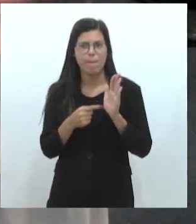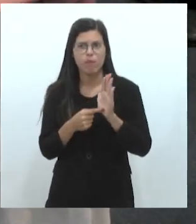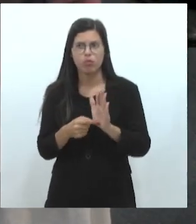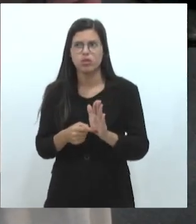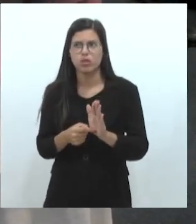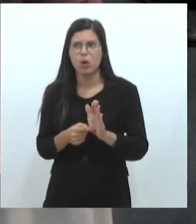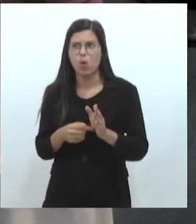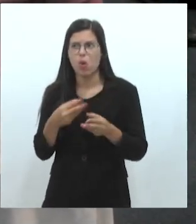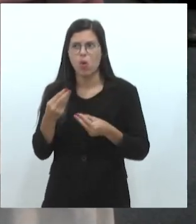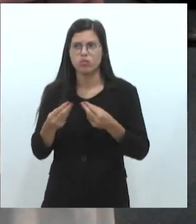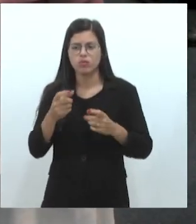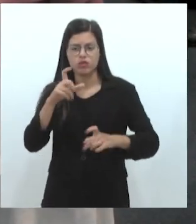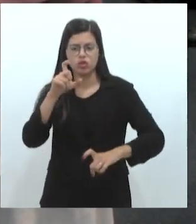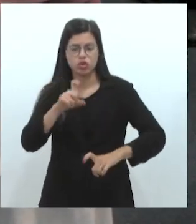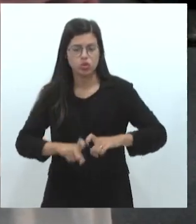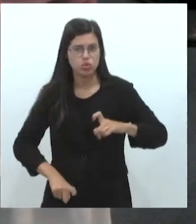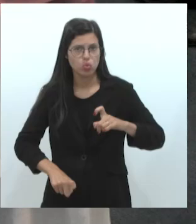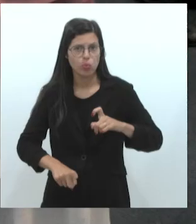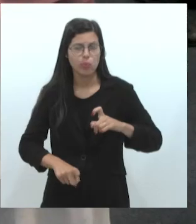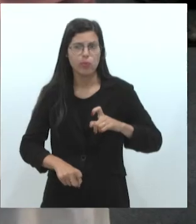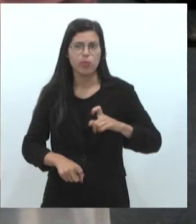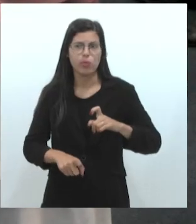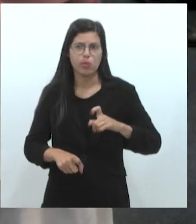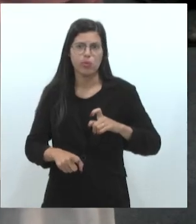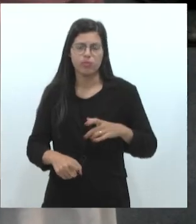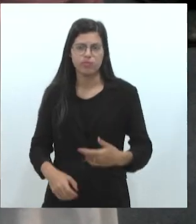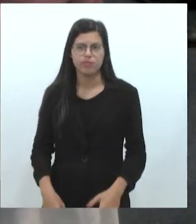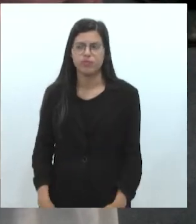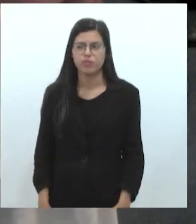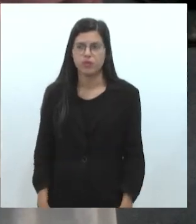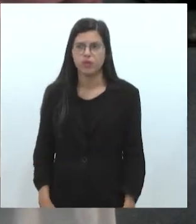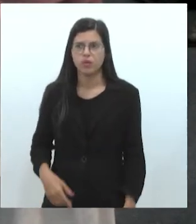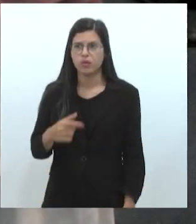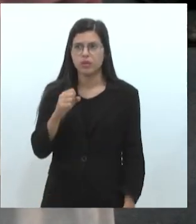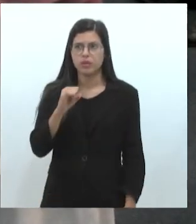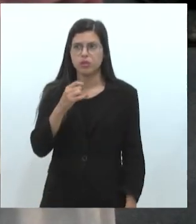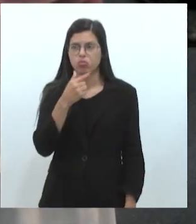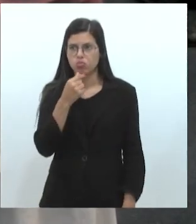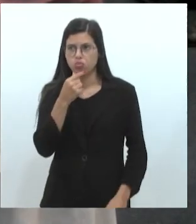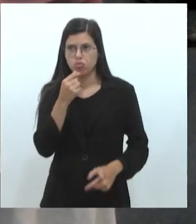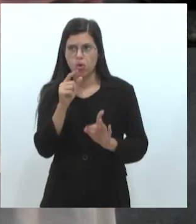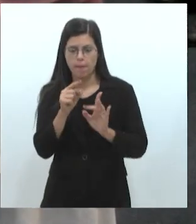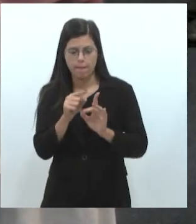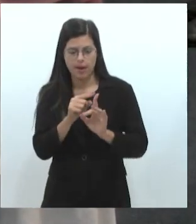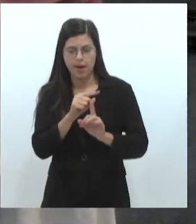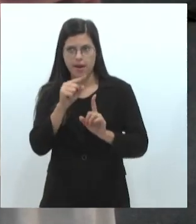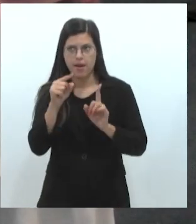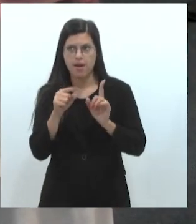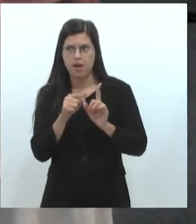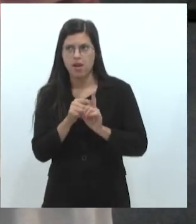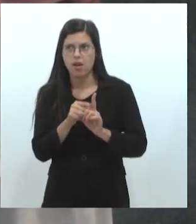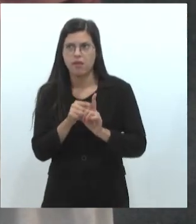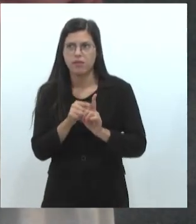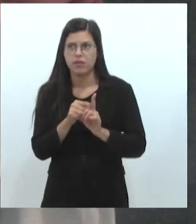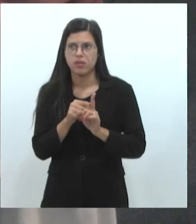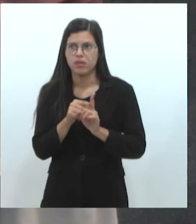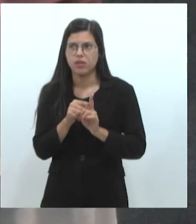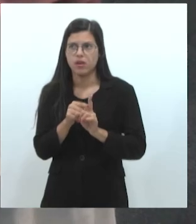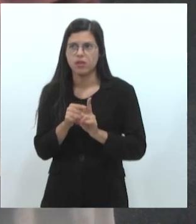estupro, né? E isso também, se os homens engravidassem, provavelmente não haveria